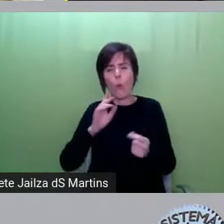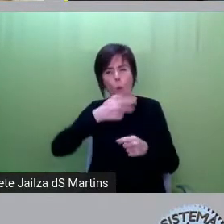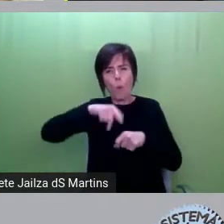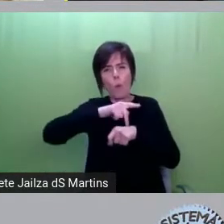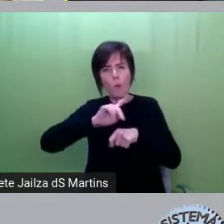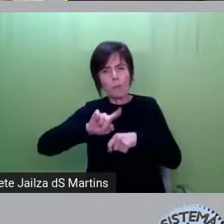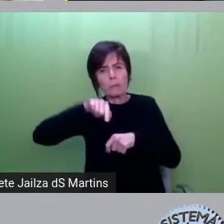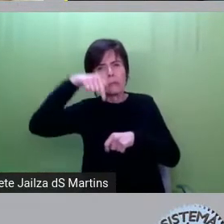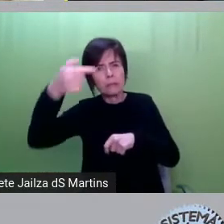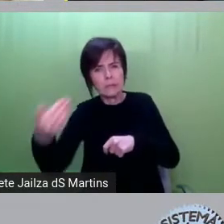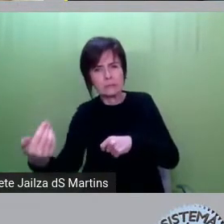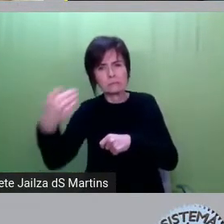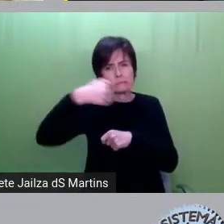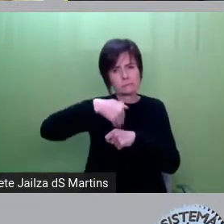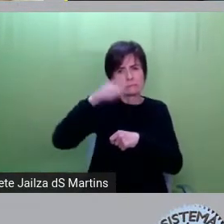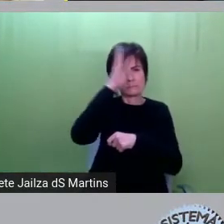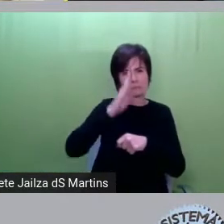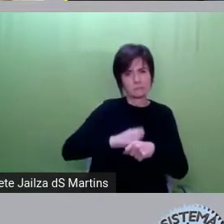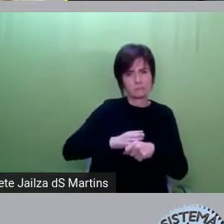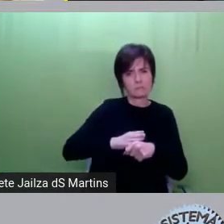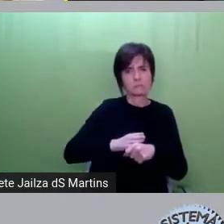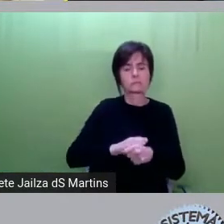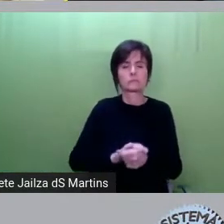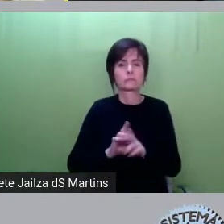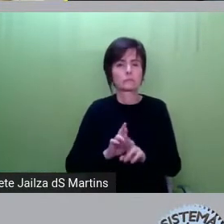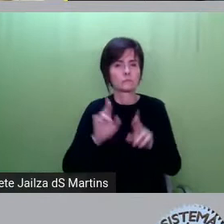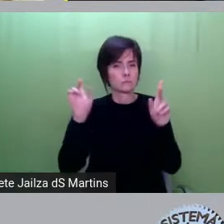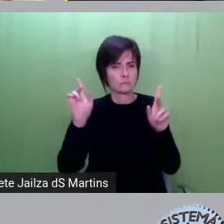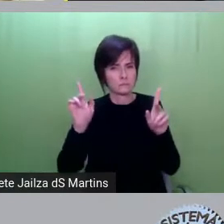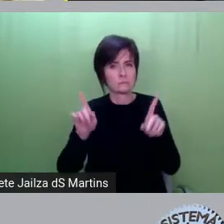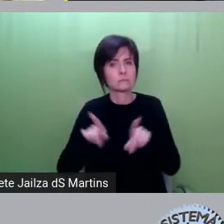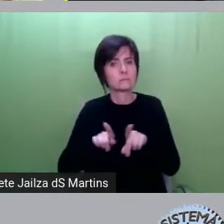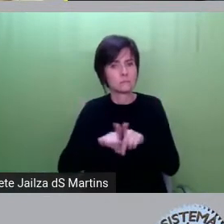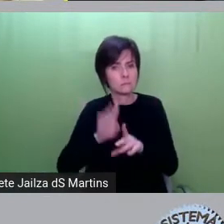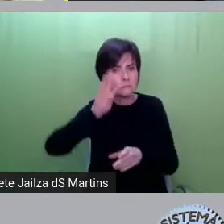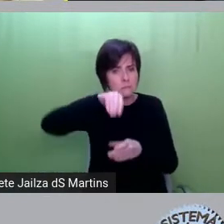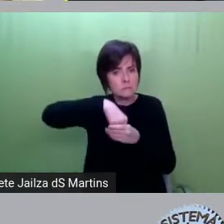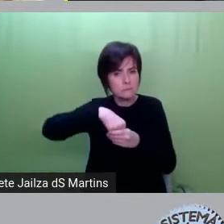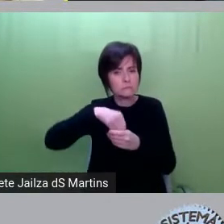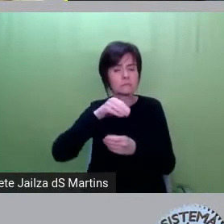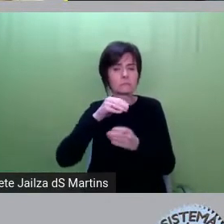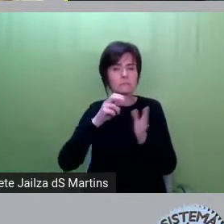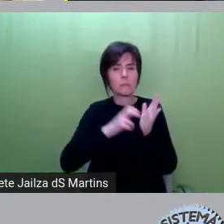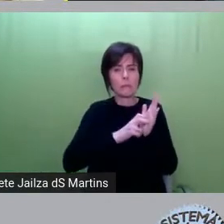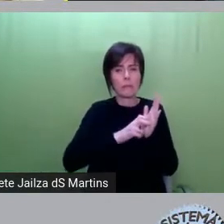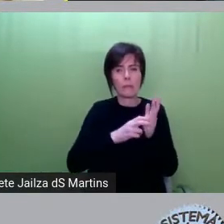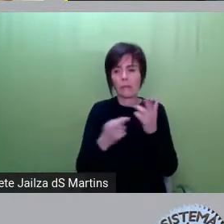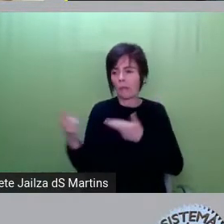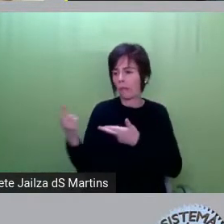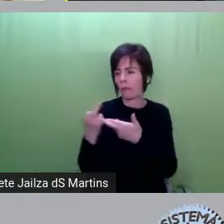investimento em carteira e outras operações, e operações interbancárias.